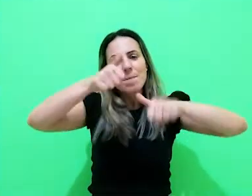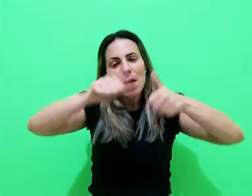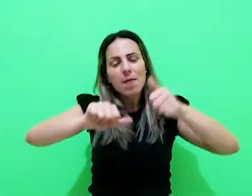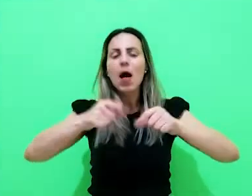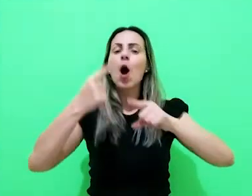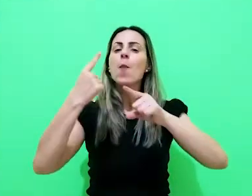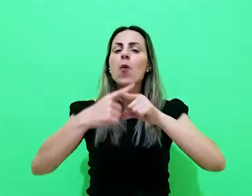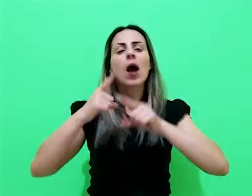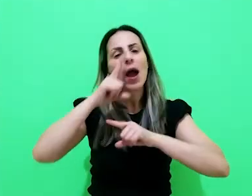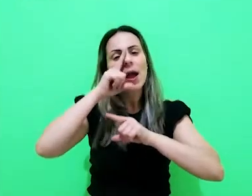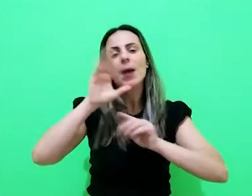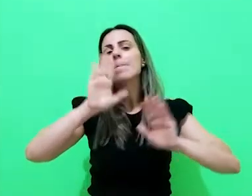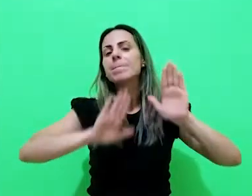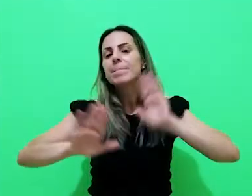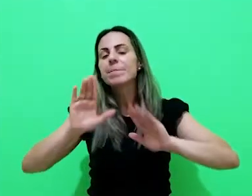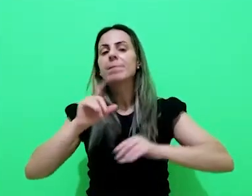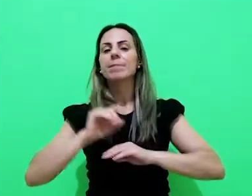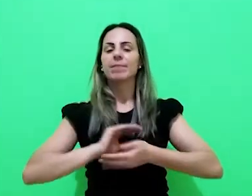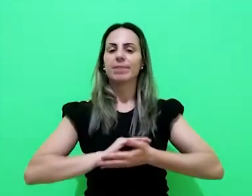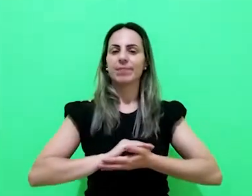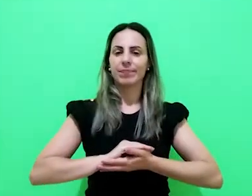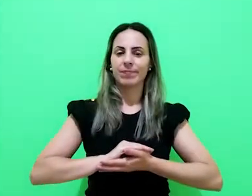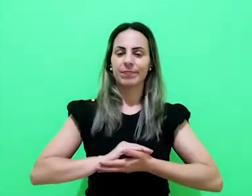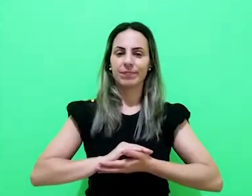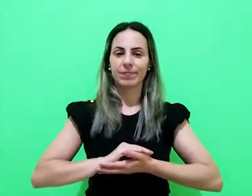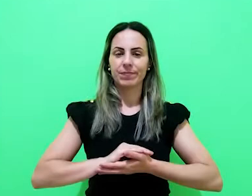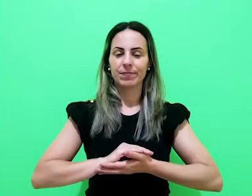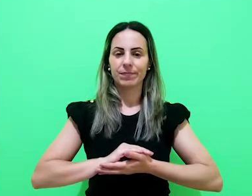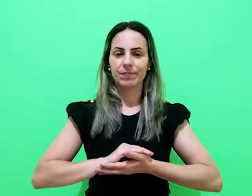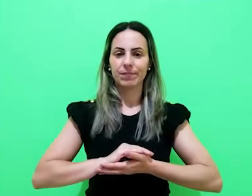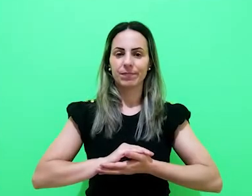riscos e perigos? Olha só como é importante, ó.